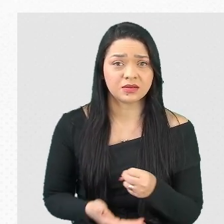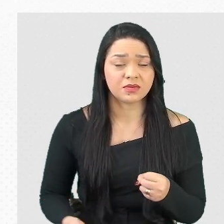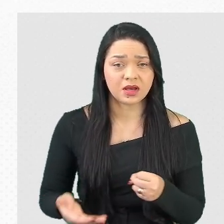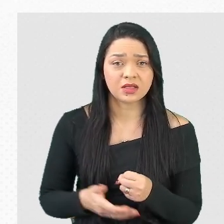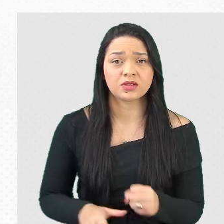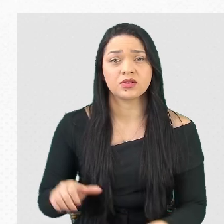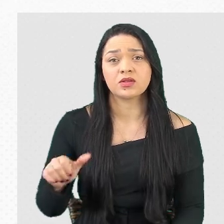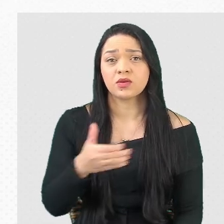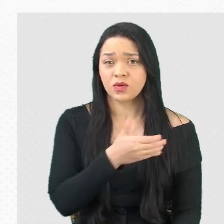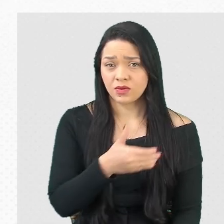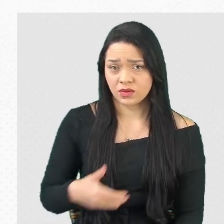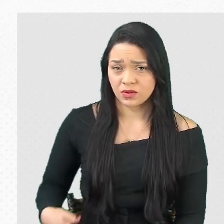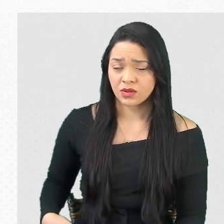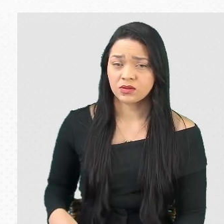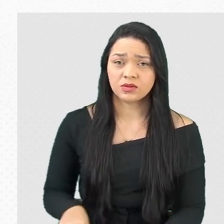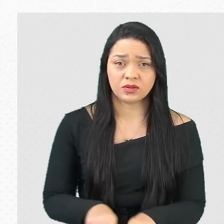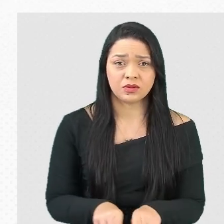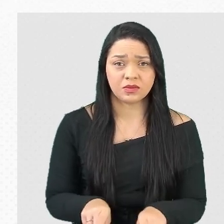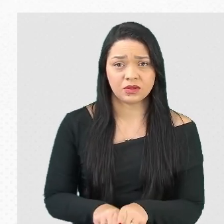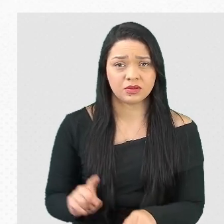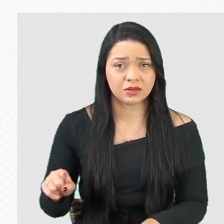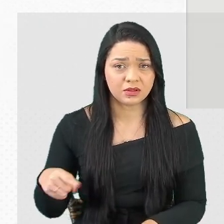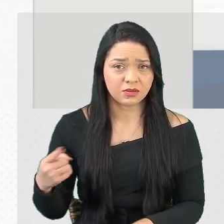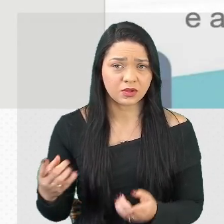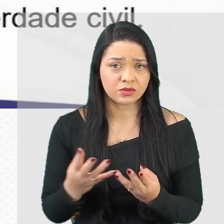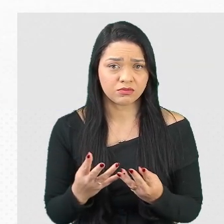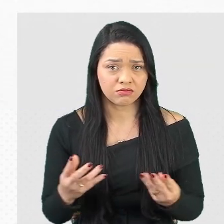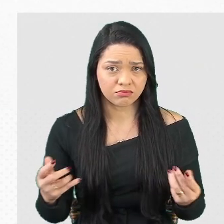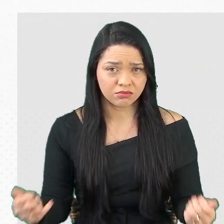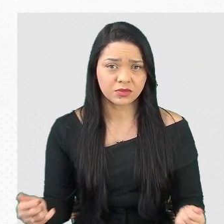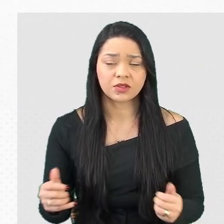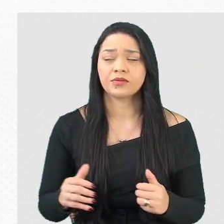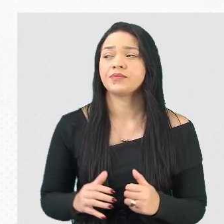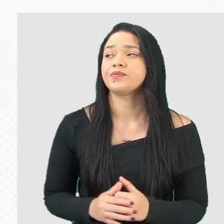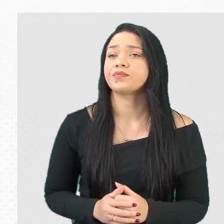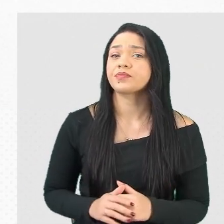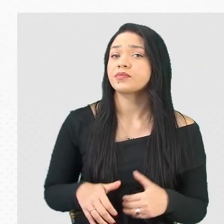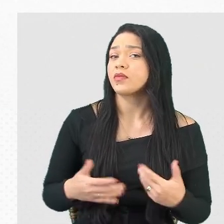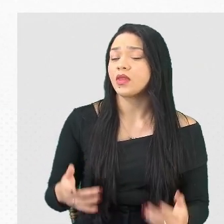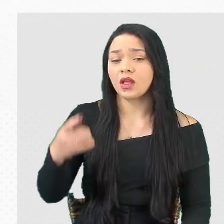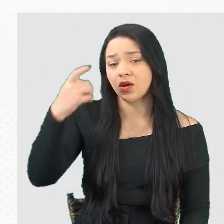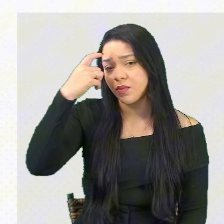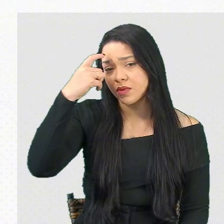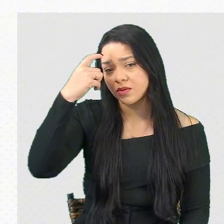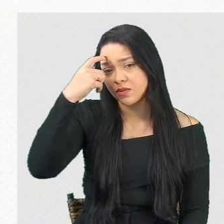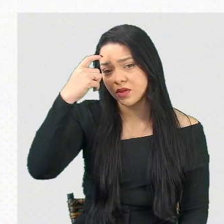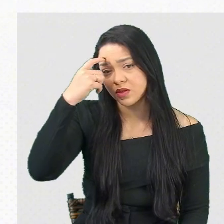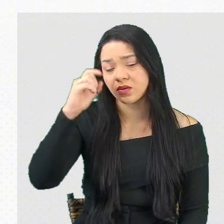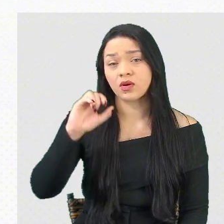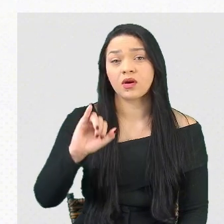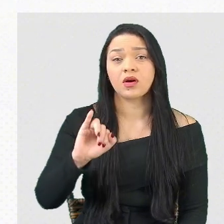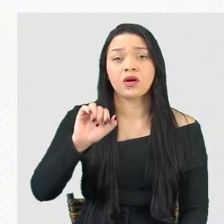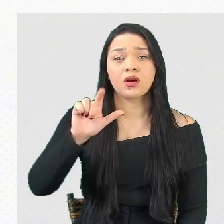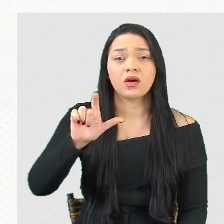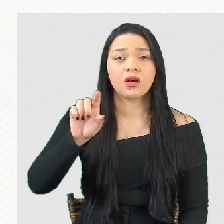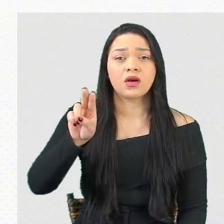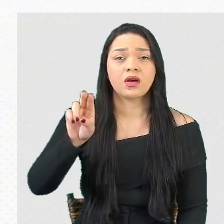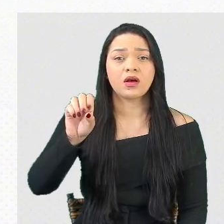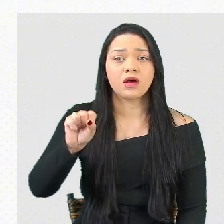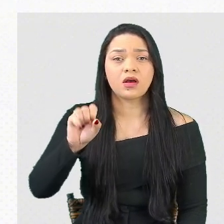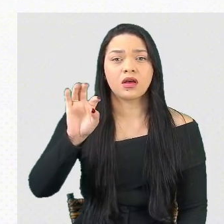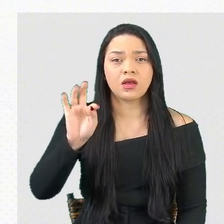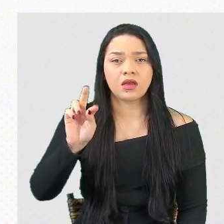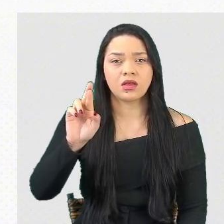que tendenciar a cair posteriormente. E o pensamento ilustrado? Esse pensamento ilustrado,